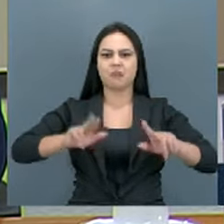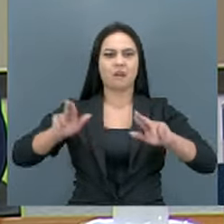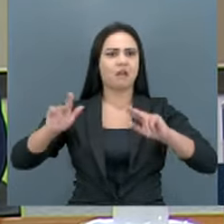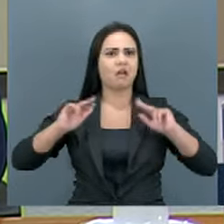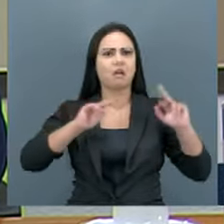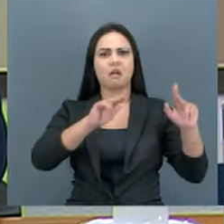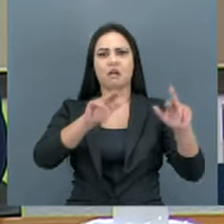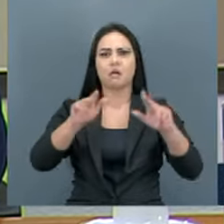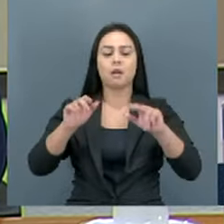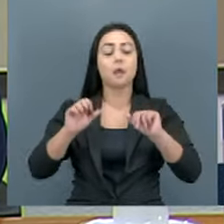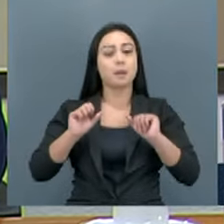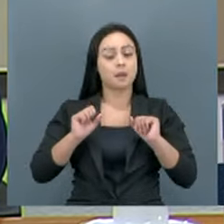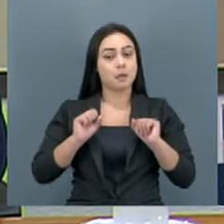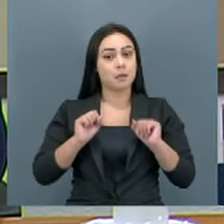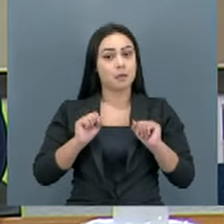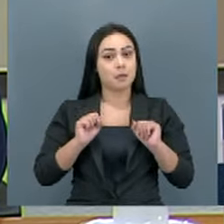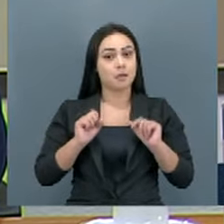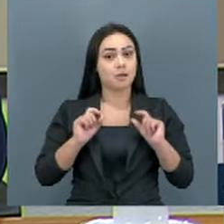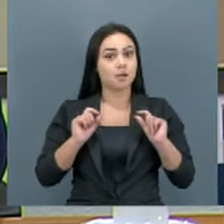que pode